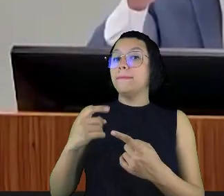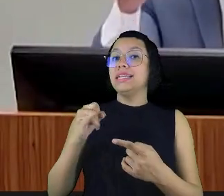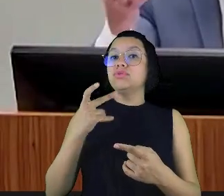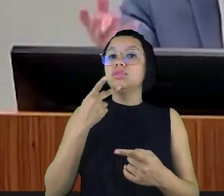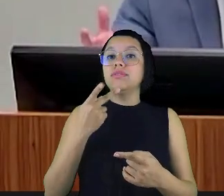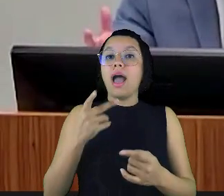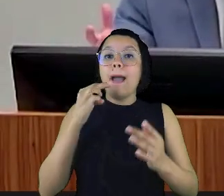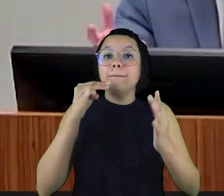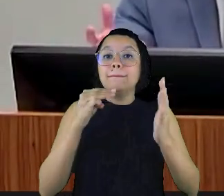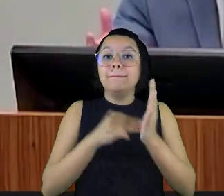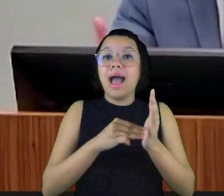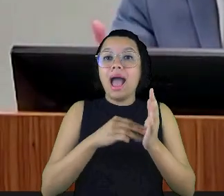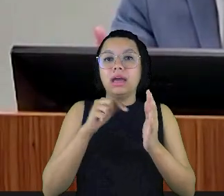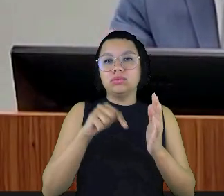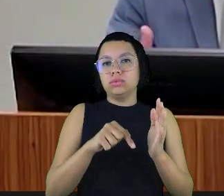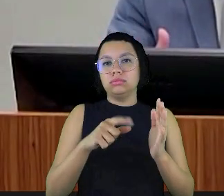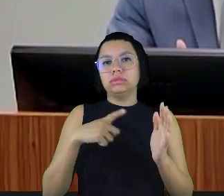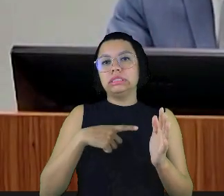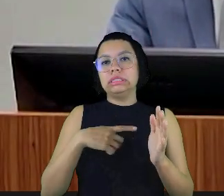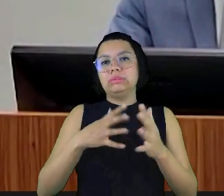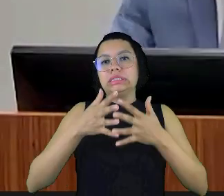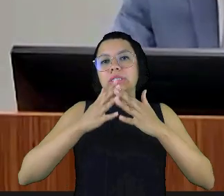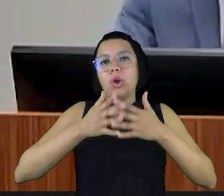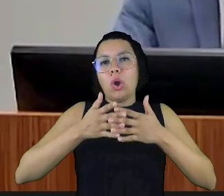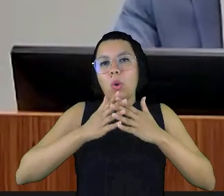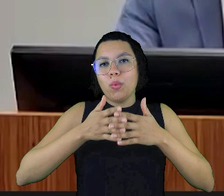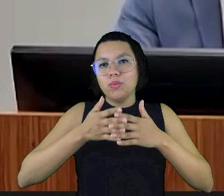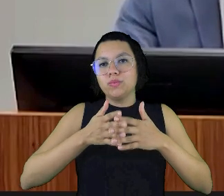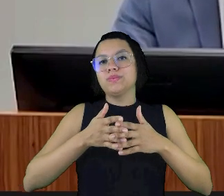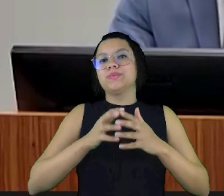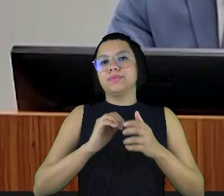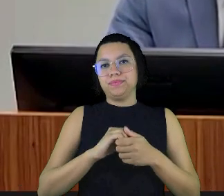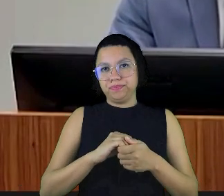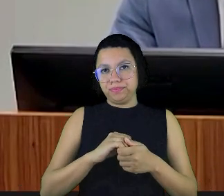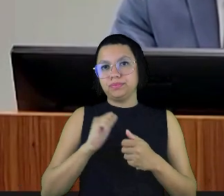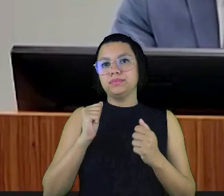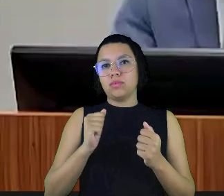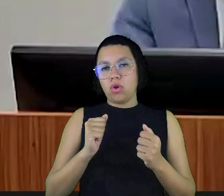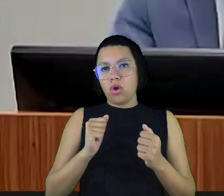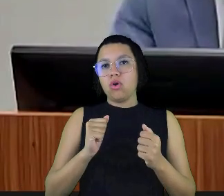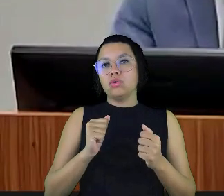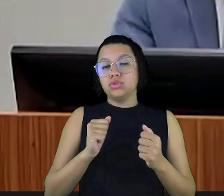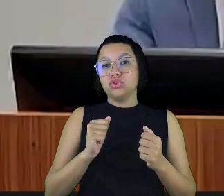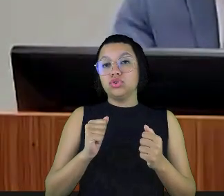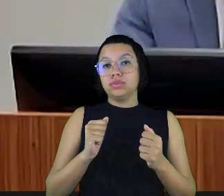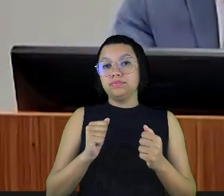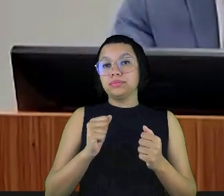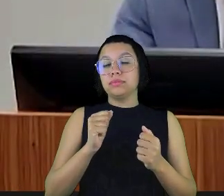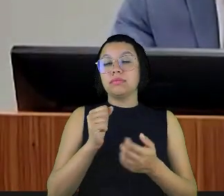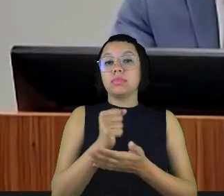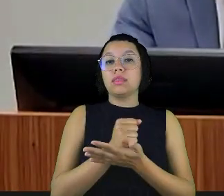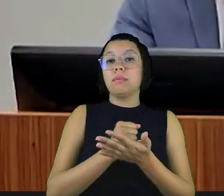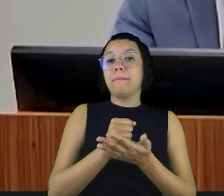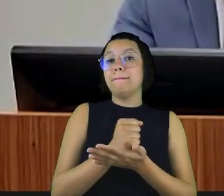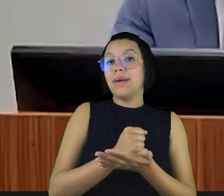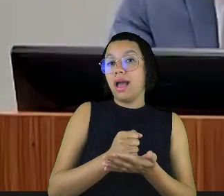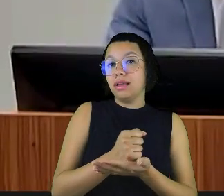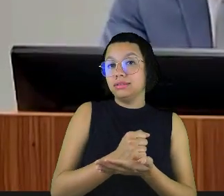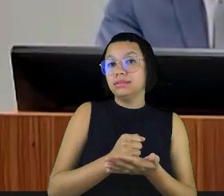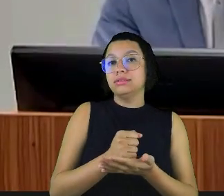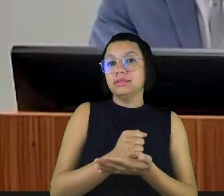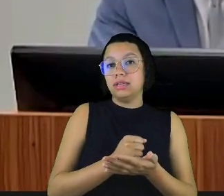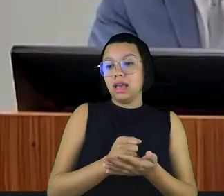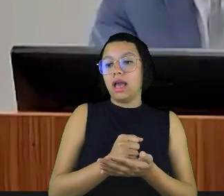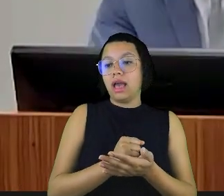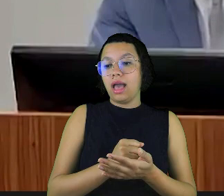há uma confusão que pode justificar uma eventual insurgência da Fazenda nesse